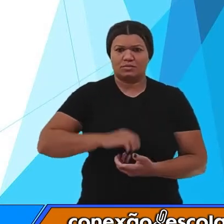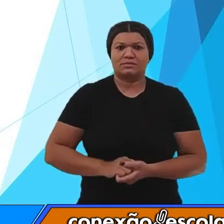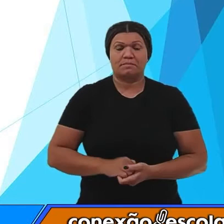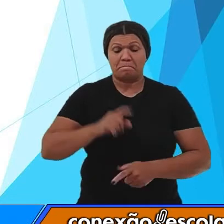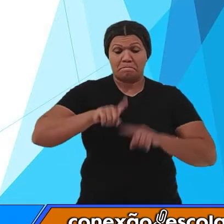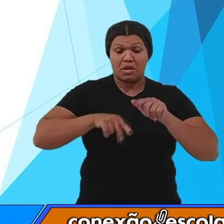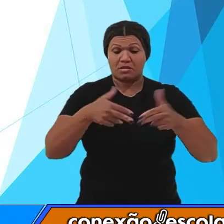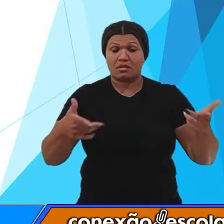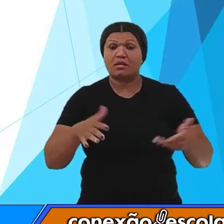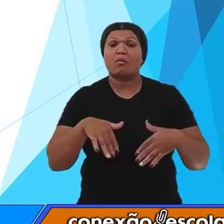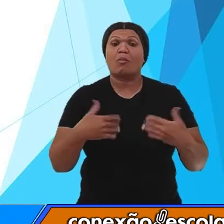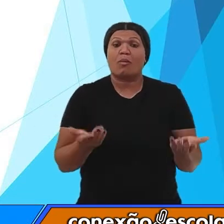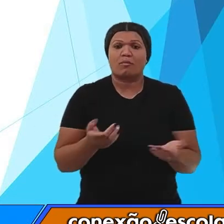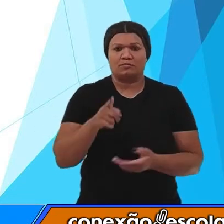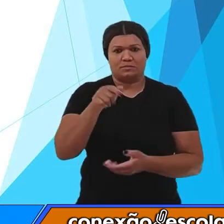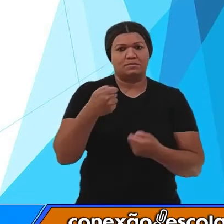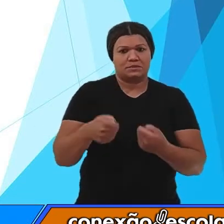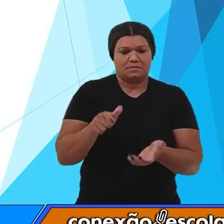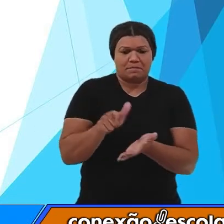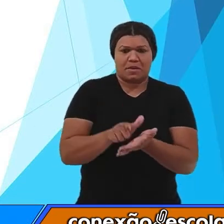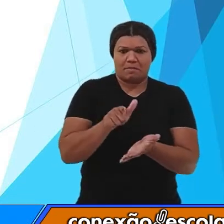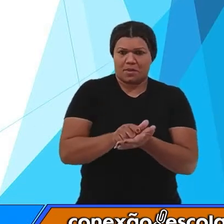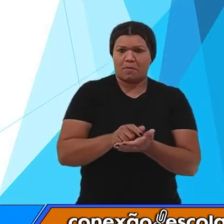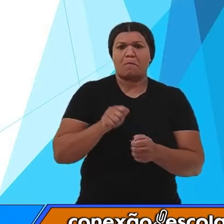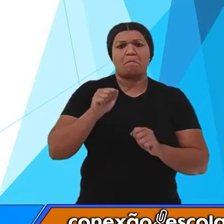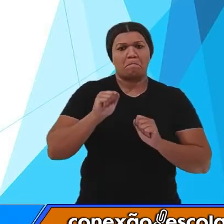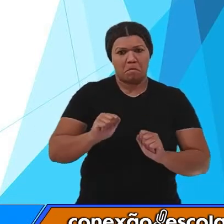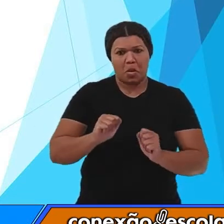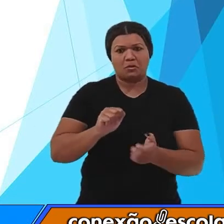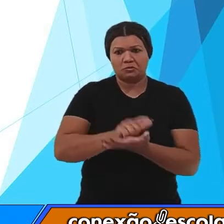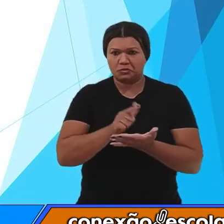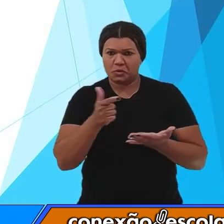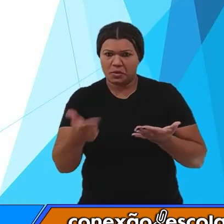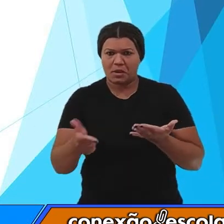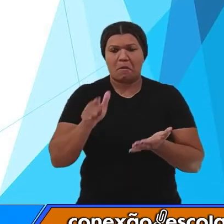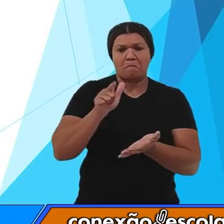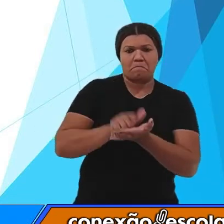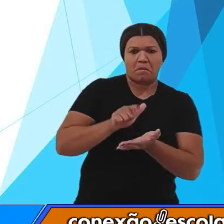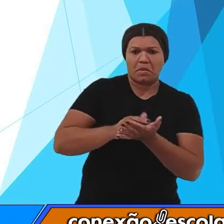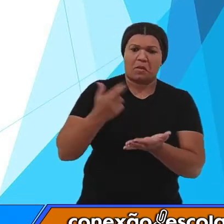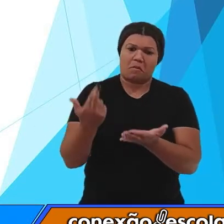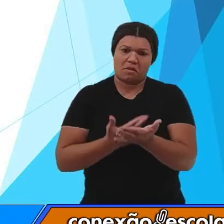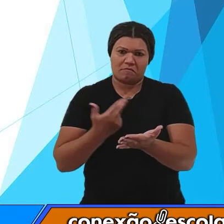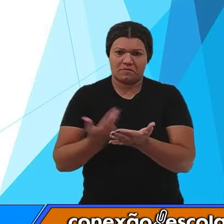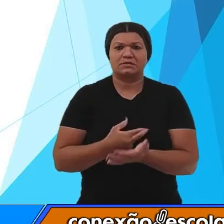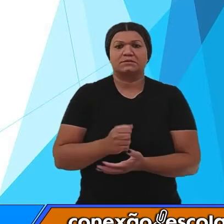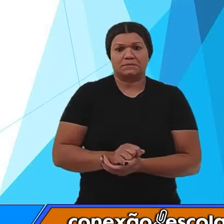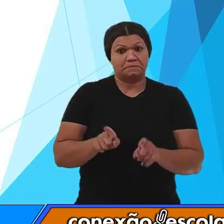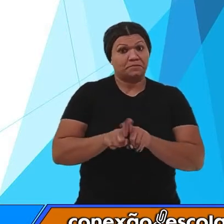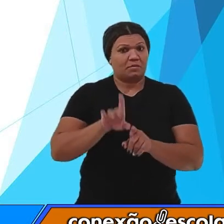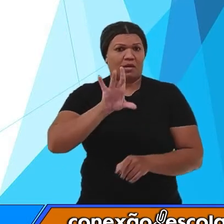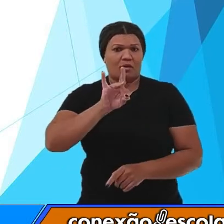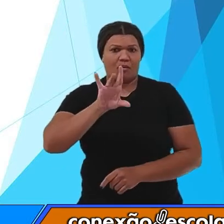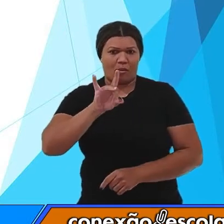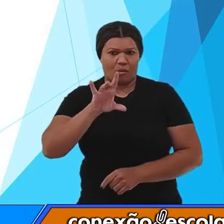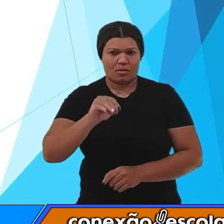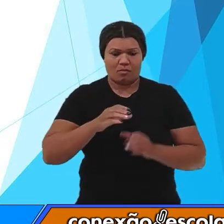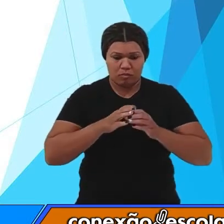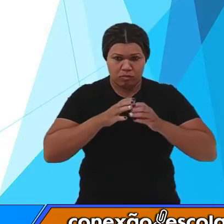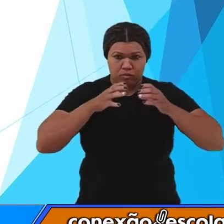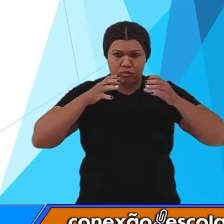vai precisar: papel, pode ser jornal, papel crepom, revistas, cola,